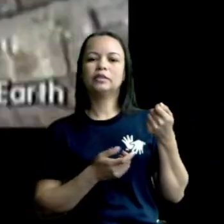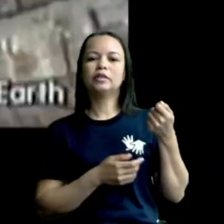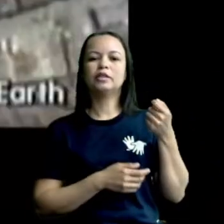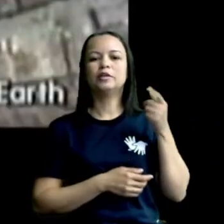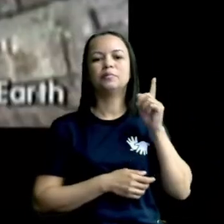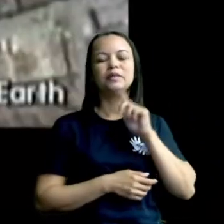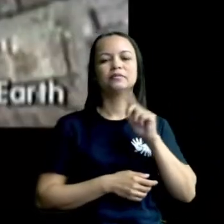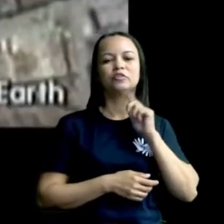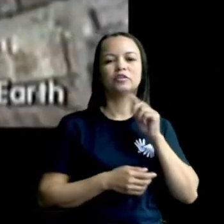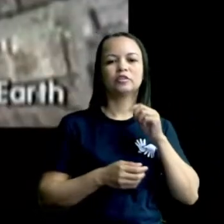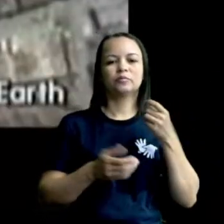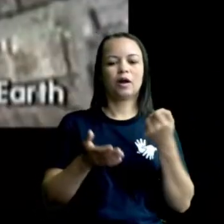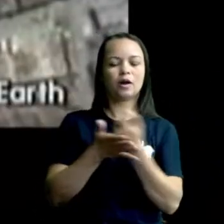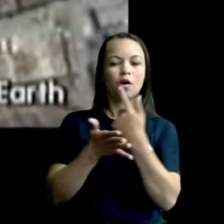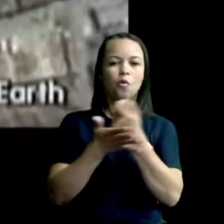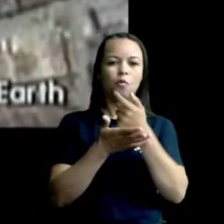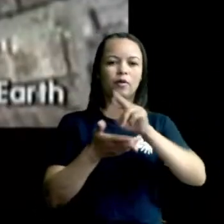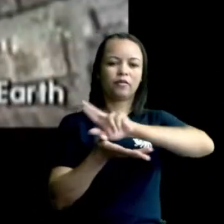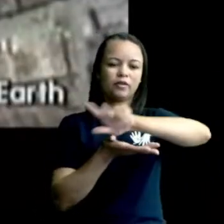produtos artesanais aqui.